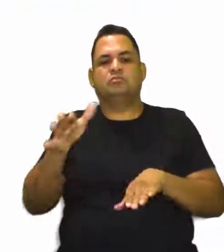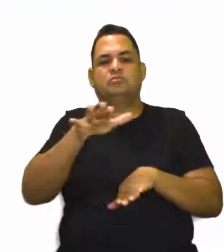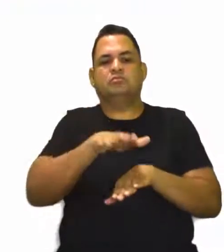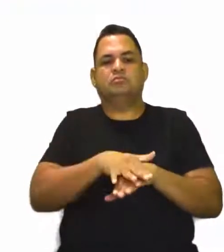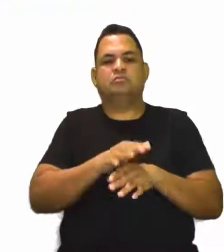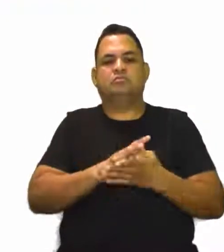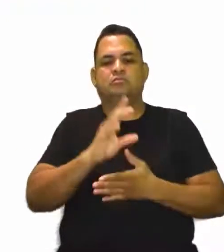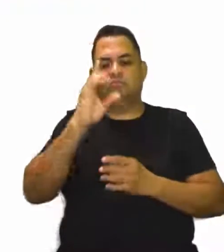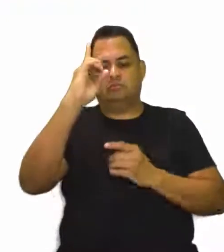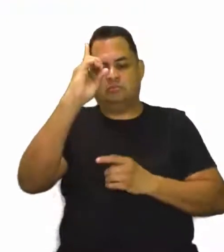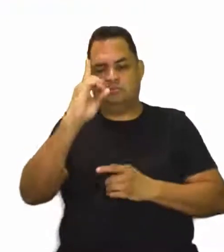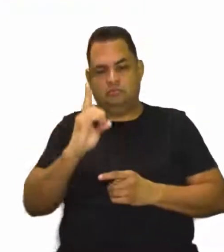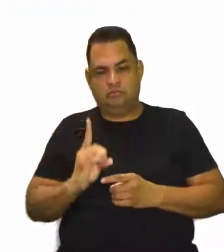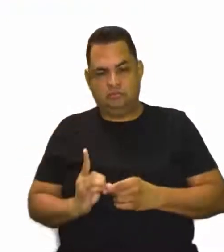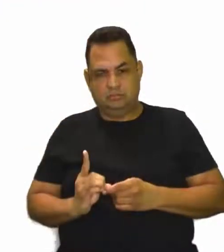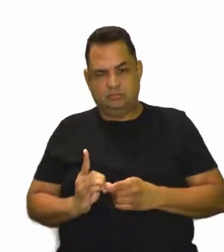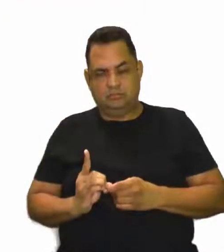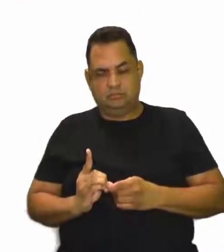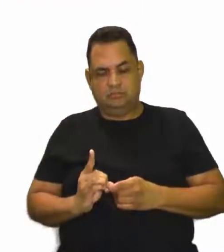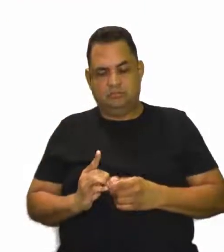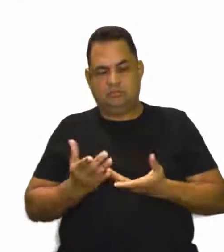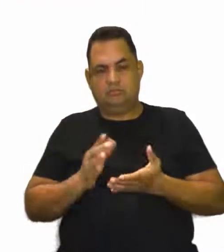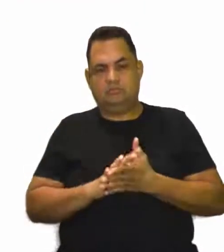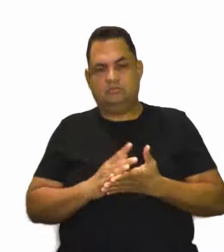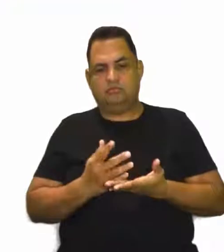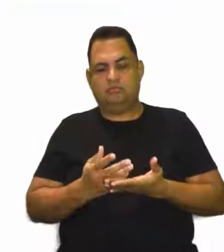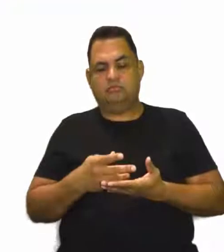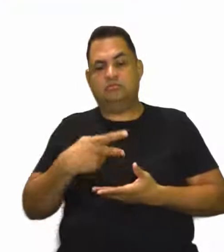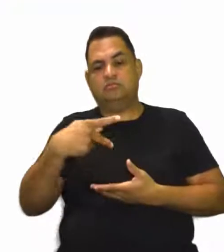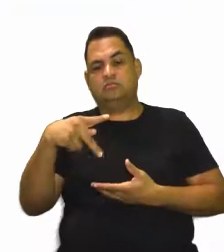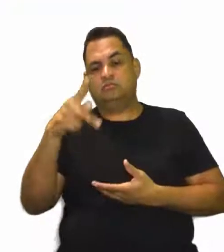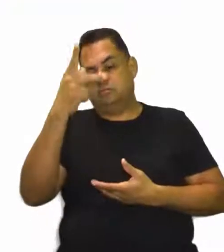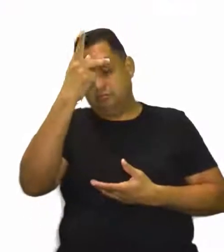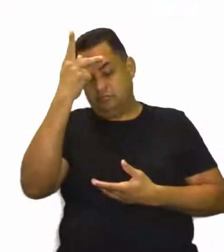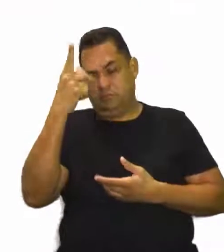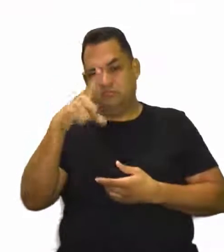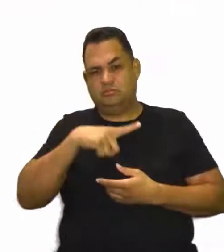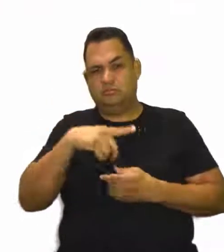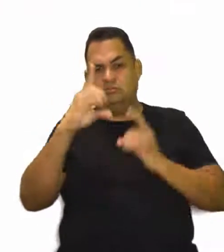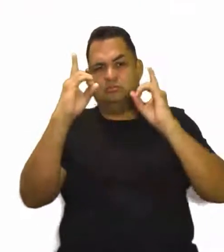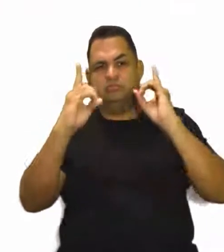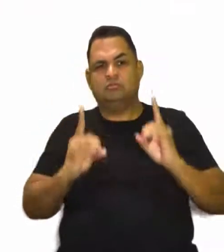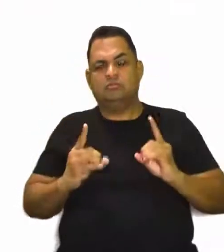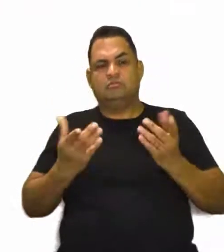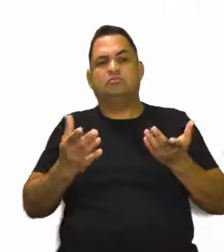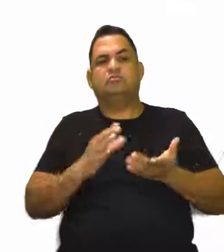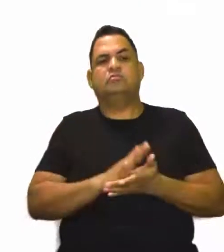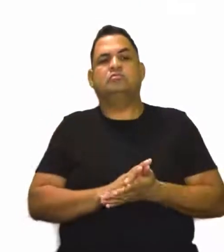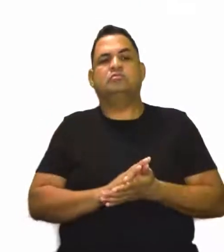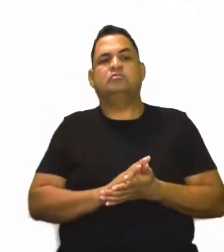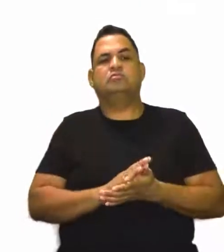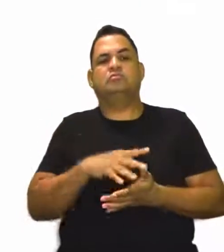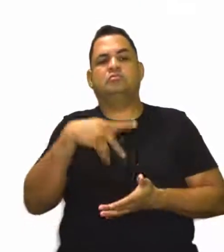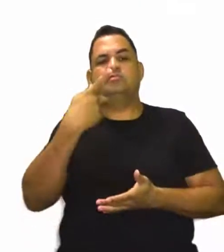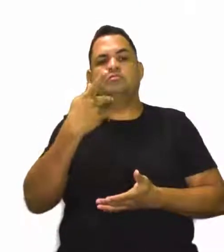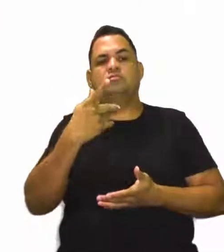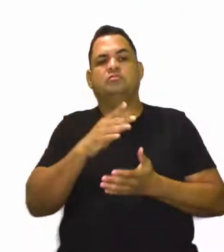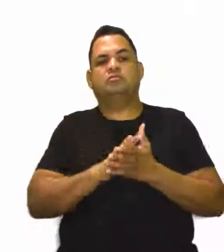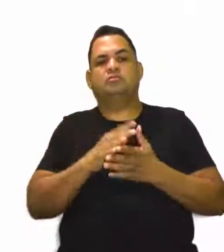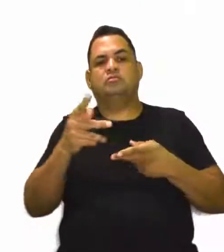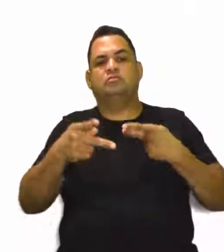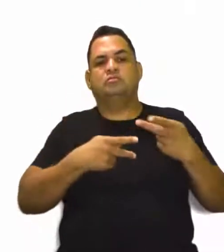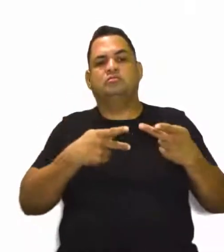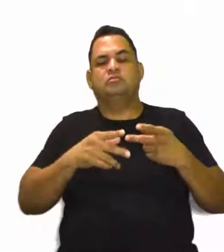do direito à atividade física para a pessoa com deficiência. Nós também falamos sobre os programas de